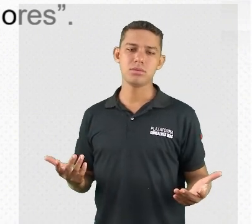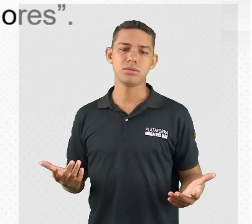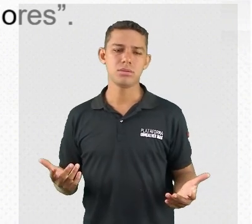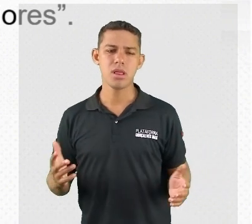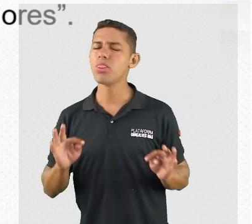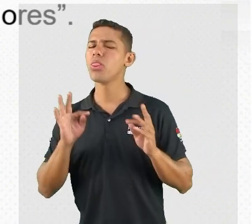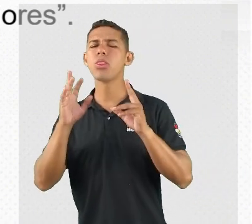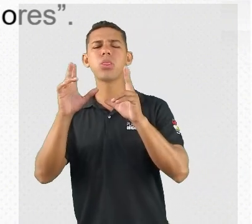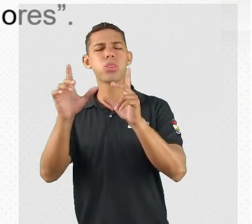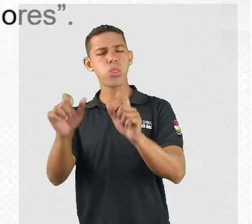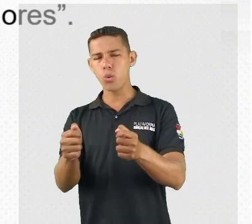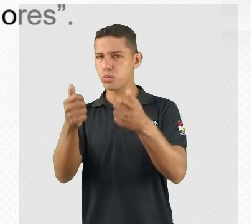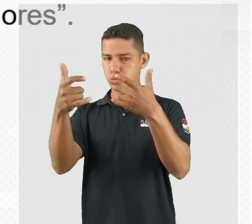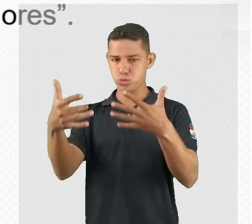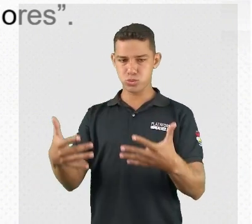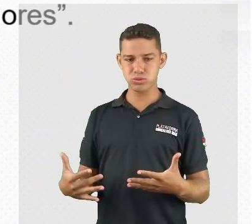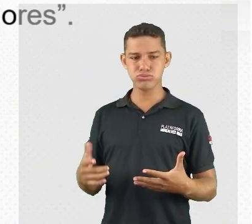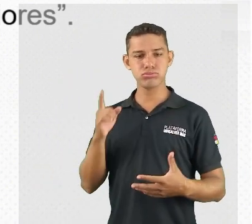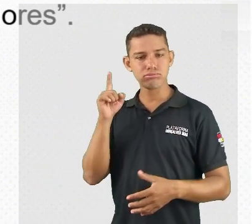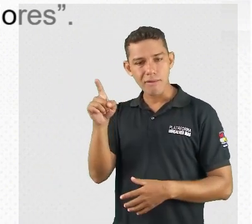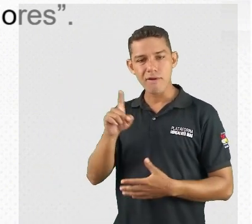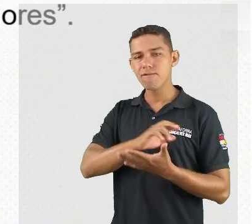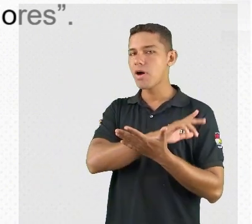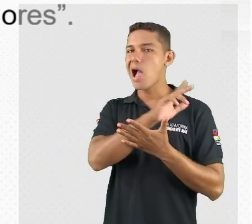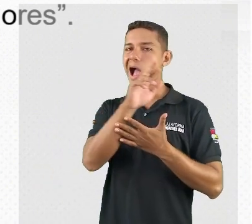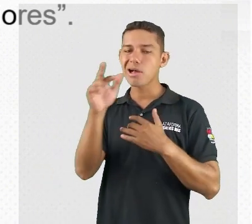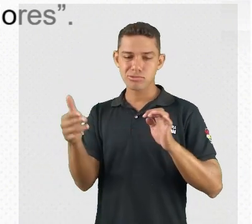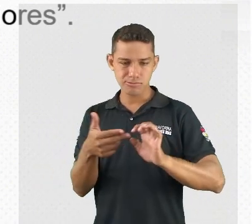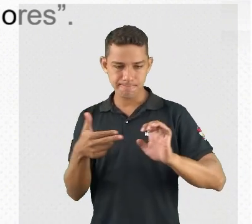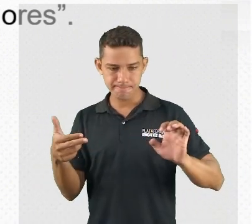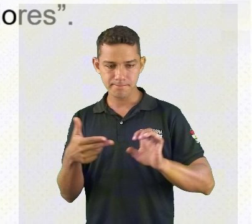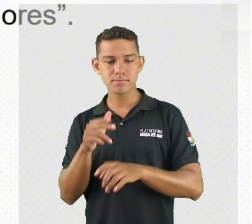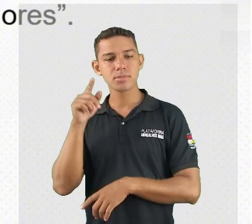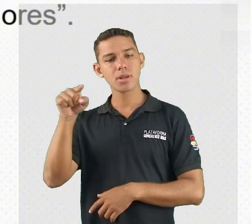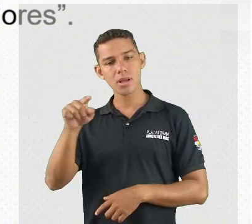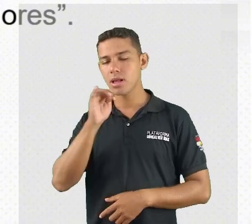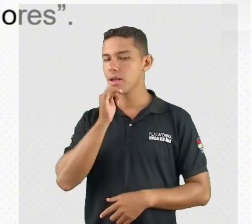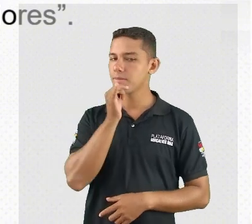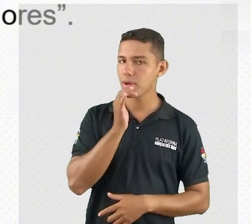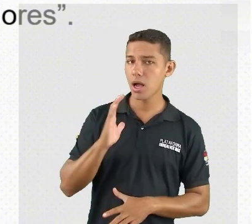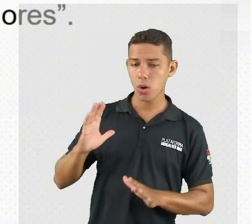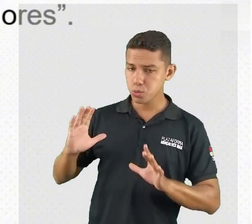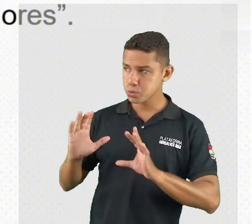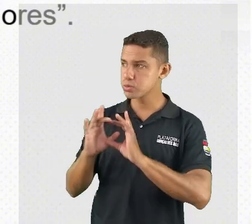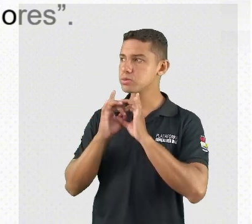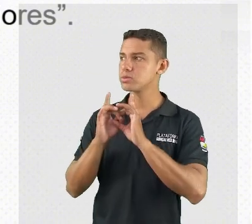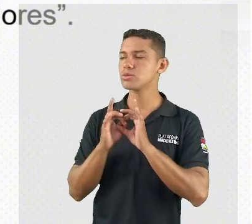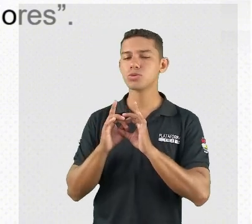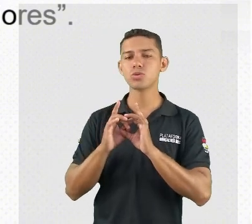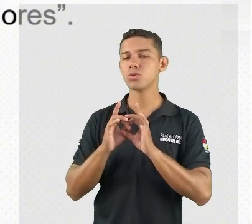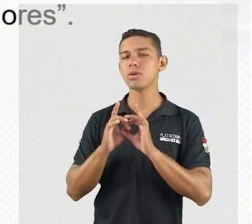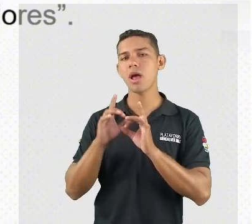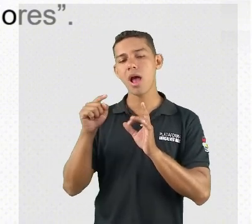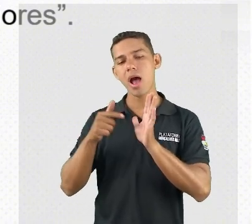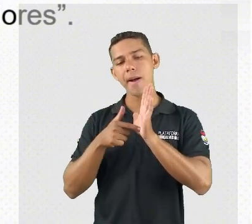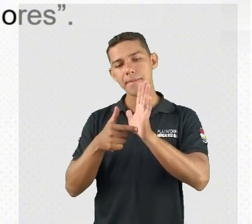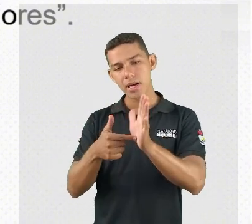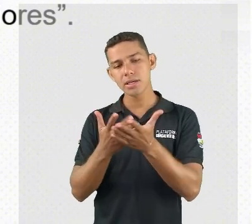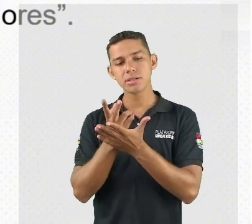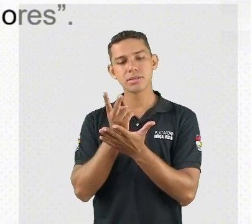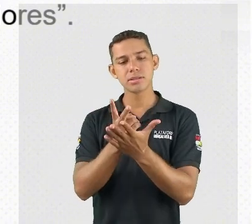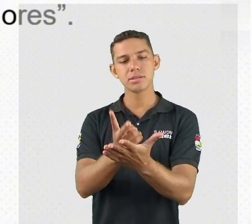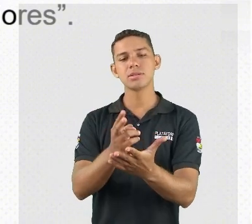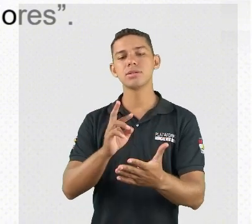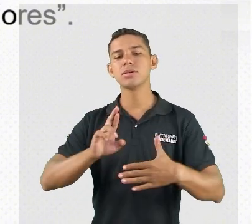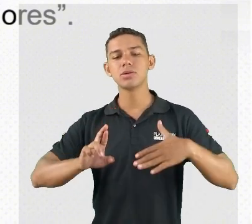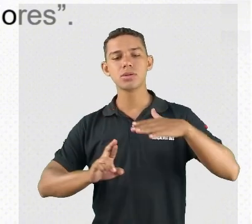tudo aquilo que se compõe vários elementos e vem a ser uma unidade comum, aparece sempre um